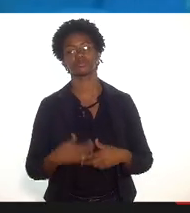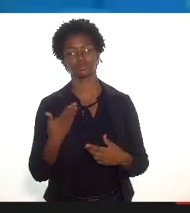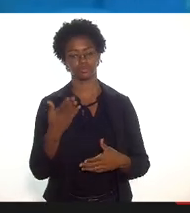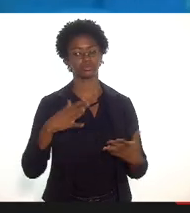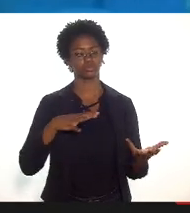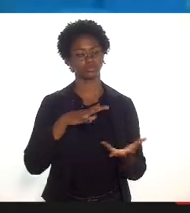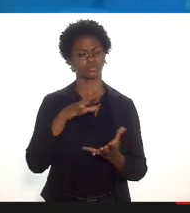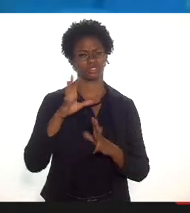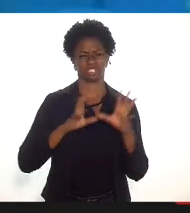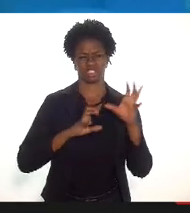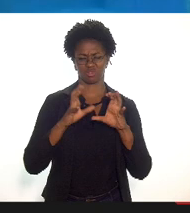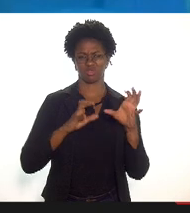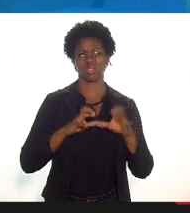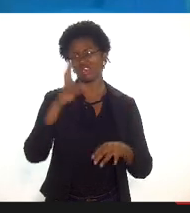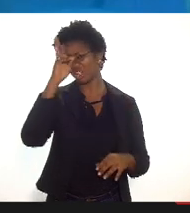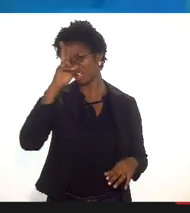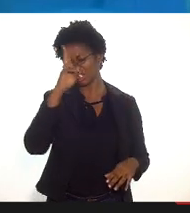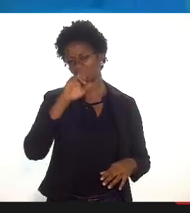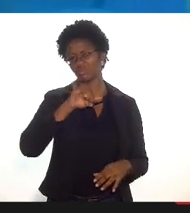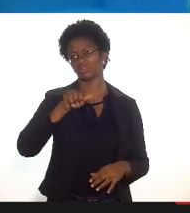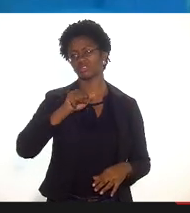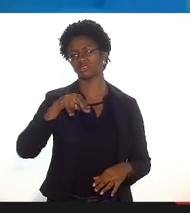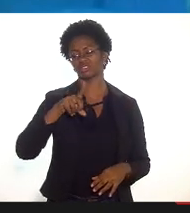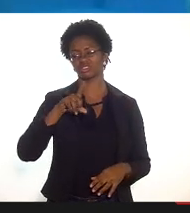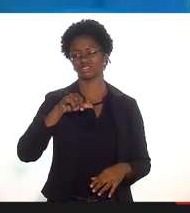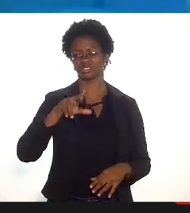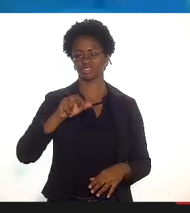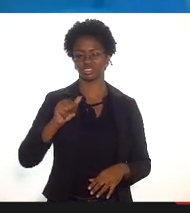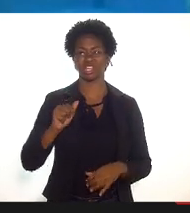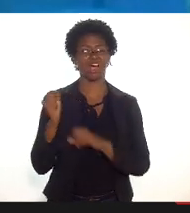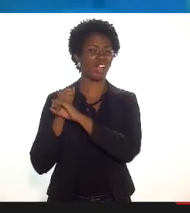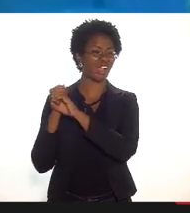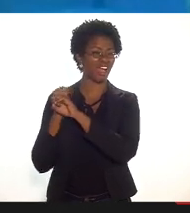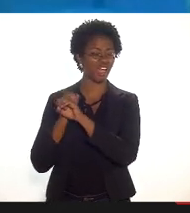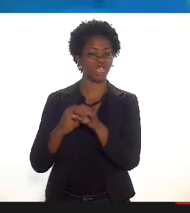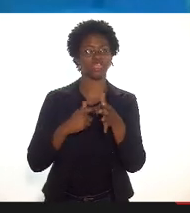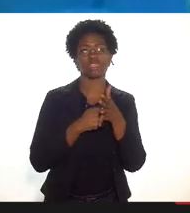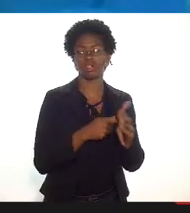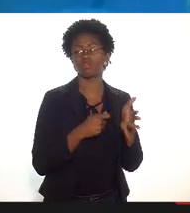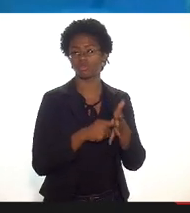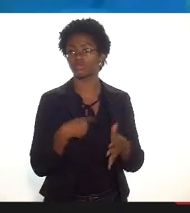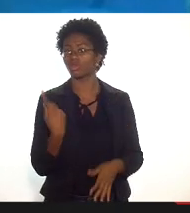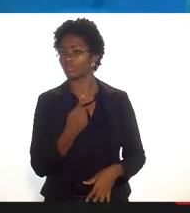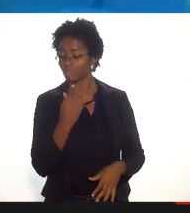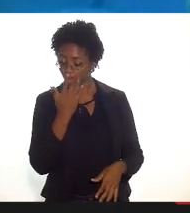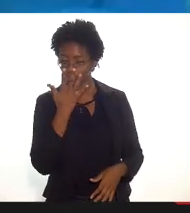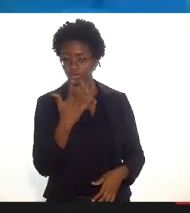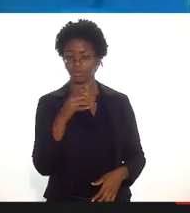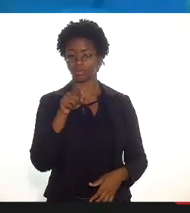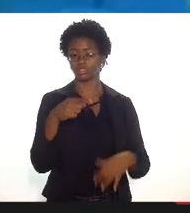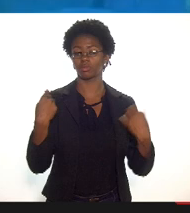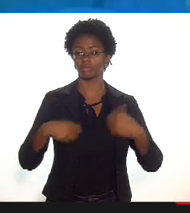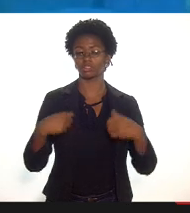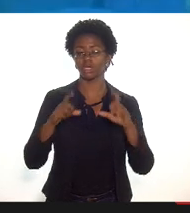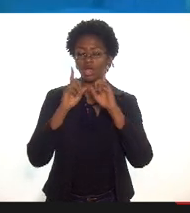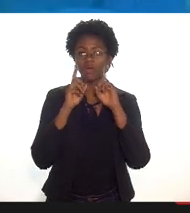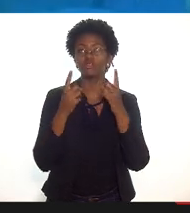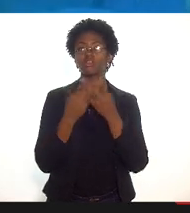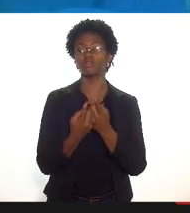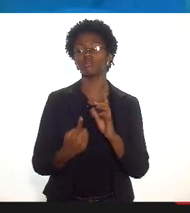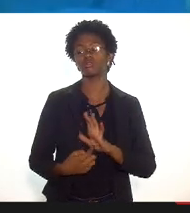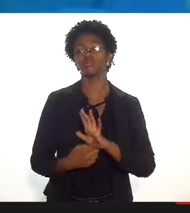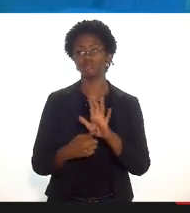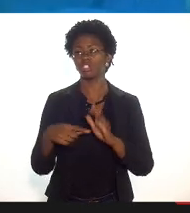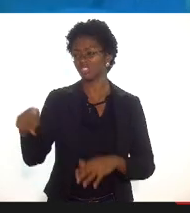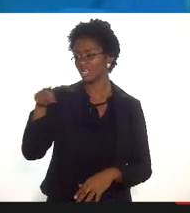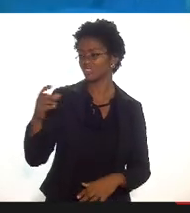lembrando aqui da Jandira, que agora nessas discussões de tantos anos de luta, nós estamos enfrentando, e é preciso que nessa reunião a gente entenda, para aqueles que estão mais novos